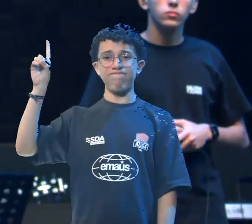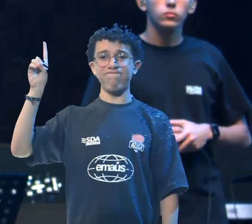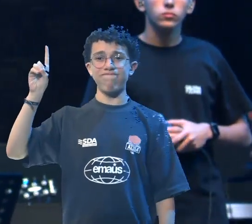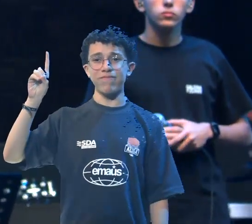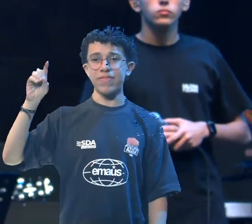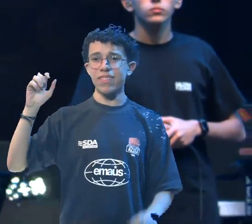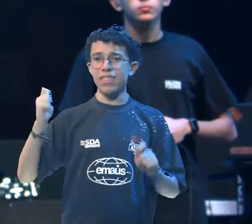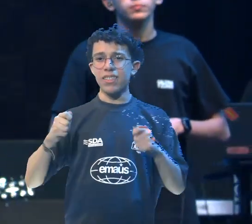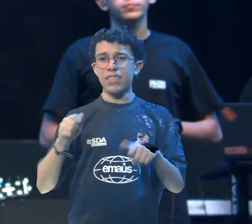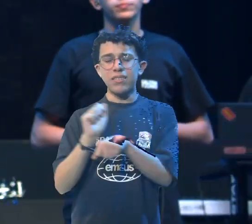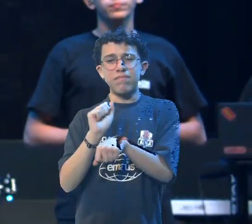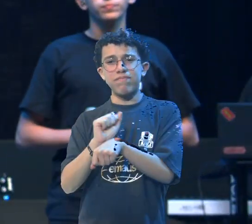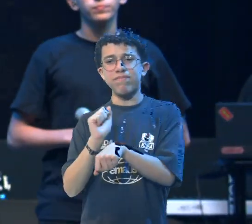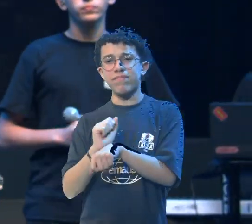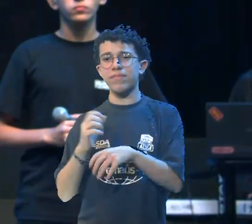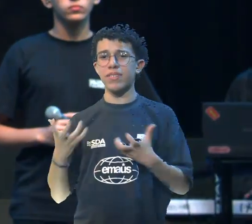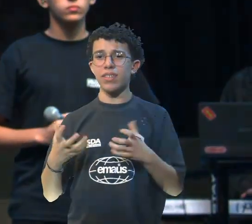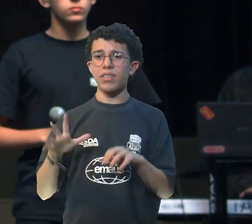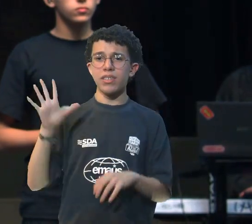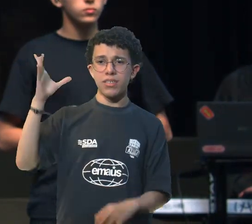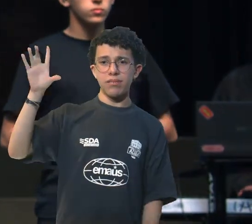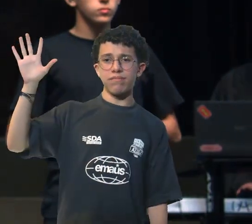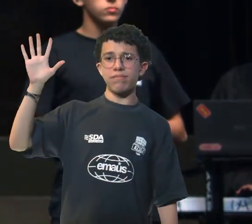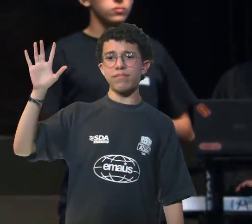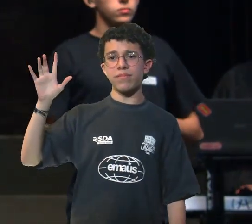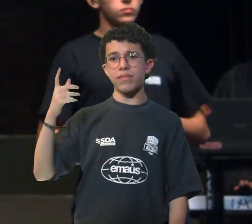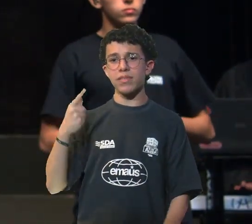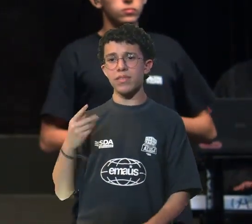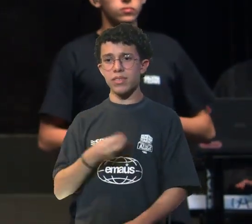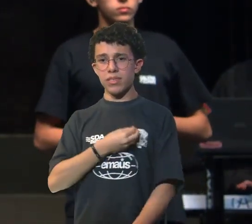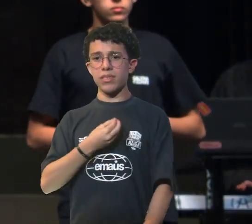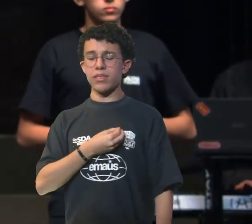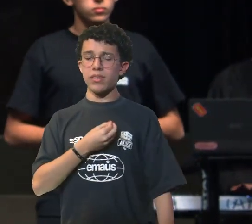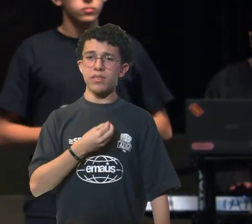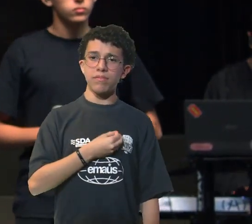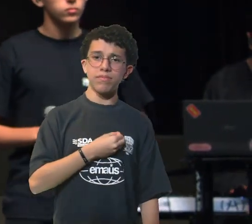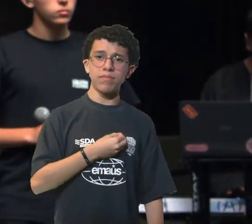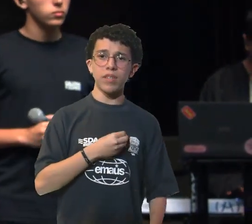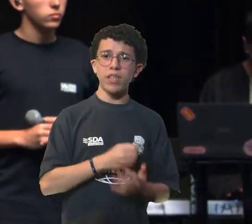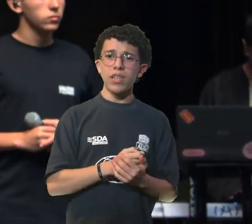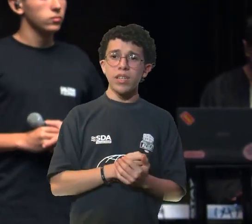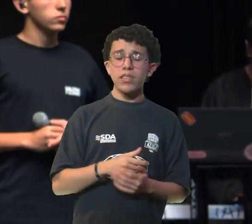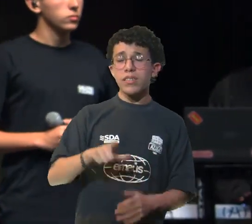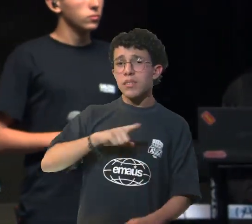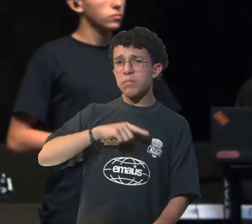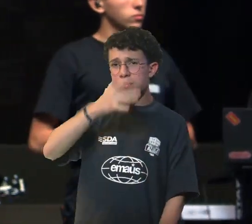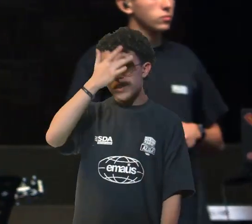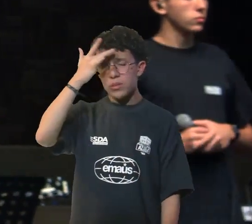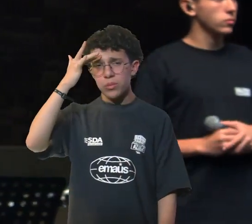orar pela sua vida. Se tem alguém do seu lado com a mão levantada, estende a mão pela vida dessa pessoa.